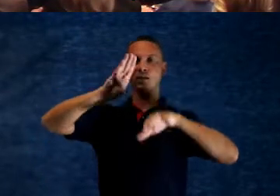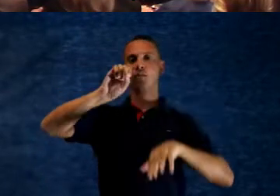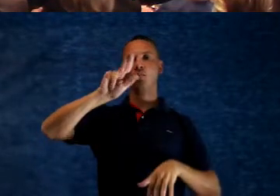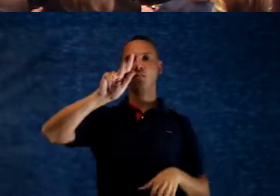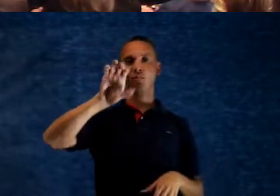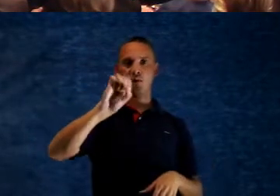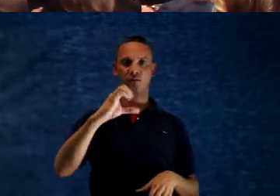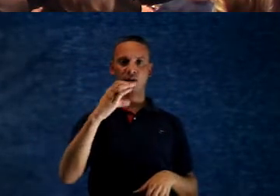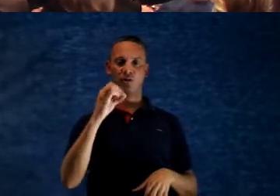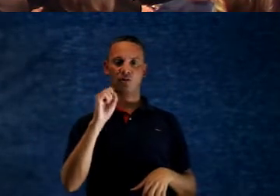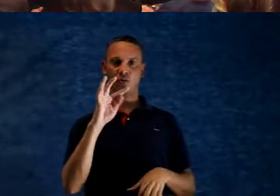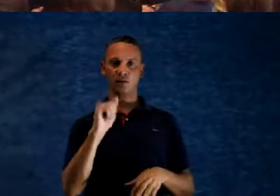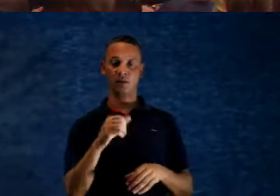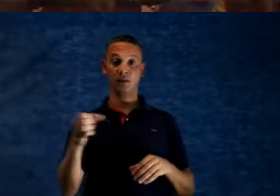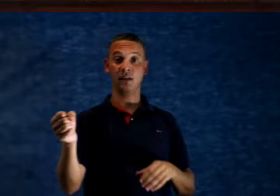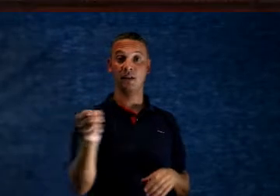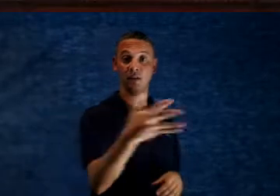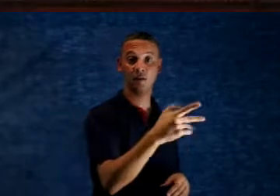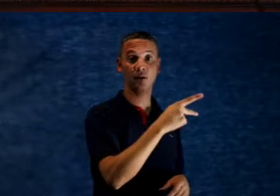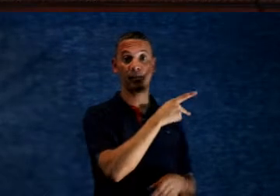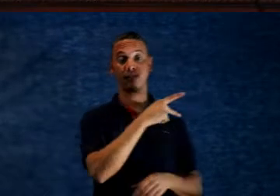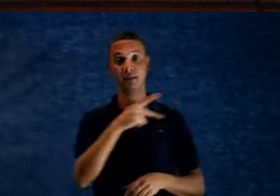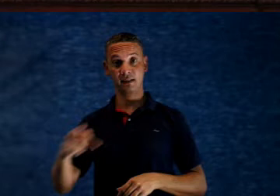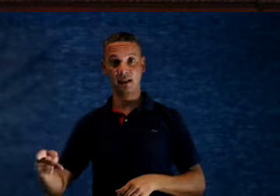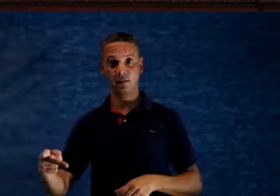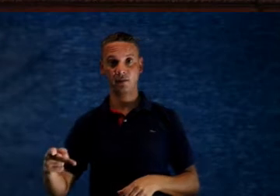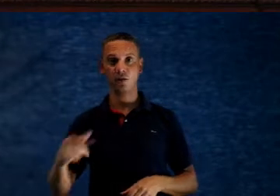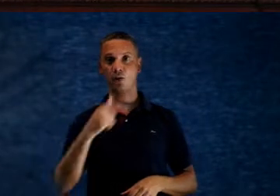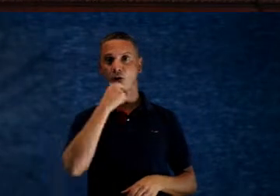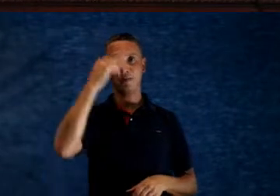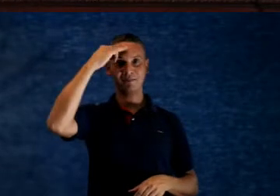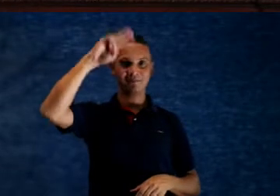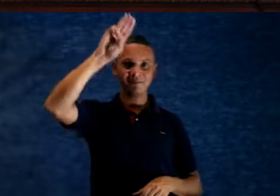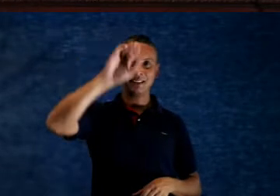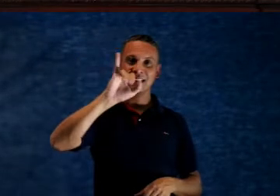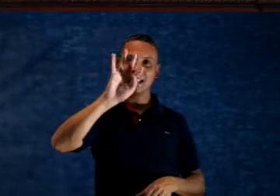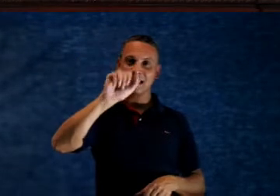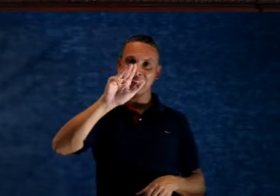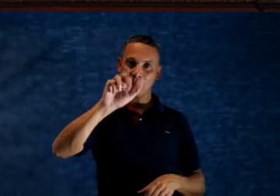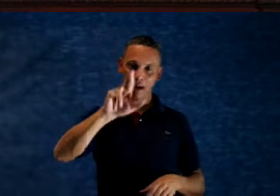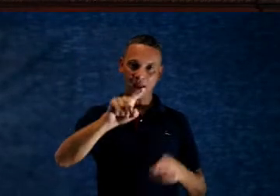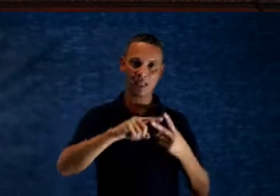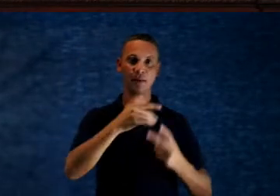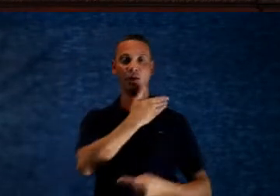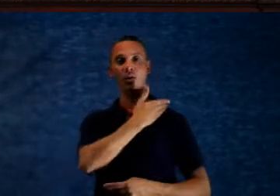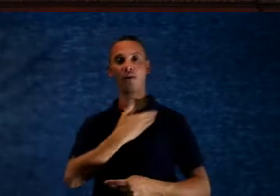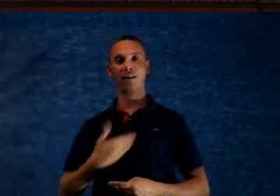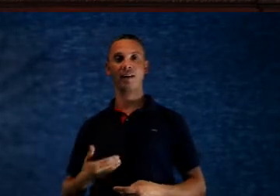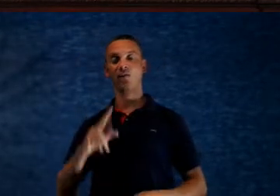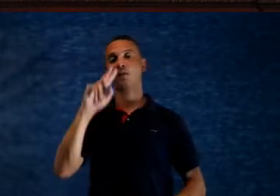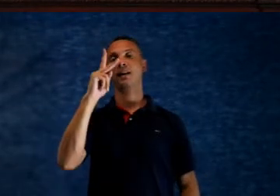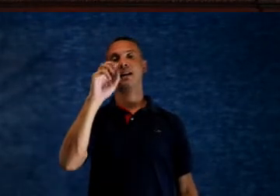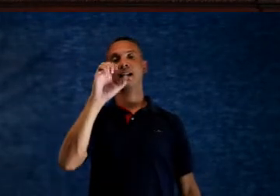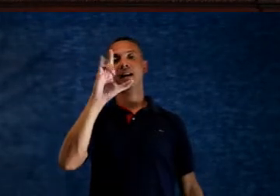Costa, inaugurado na presença do presidente da República, Itamar Franco, do governador do Estado, Hélio